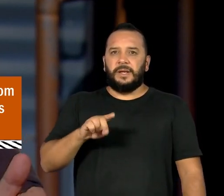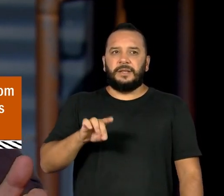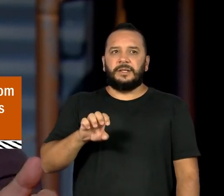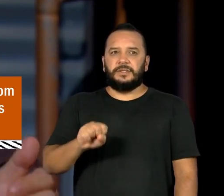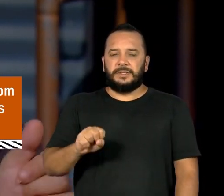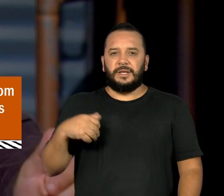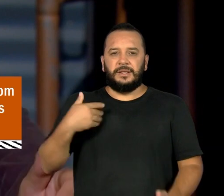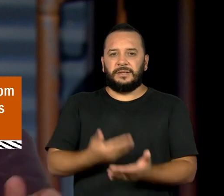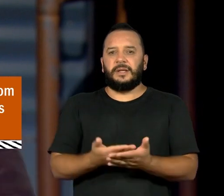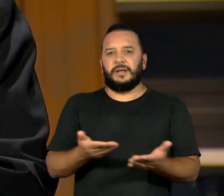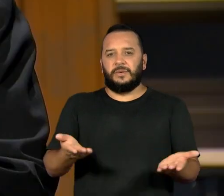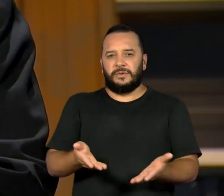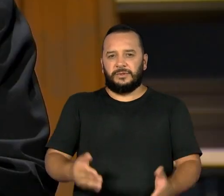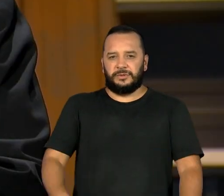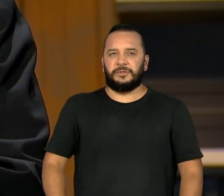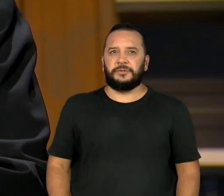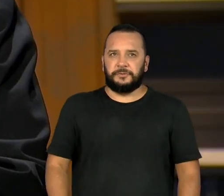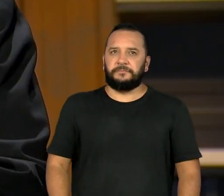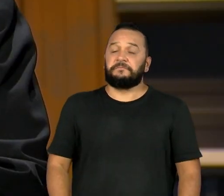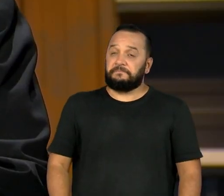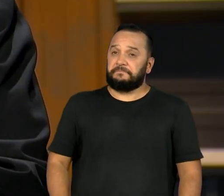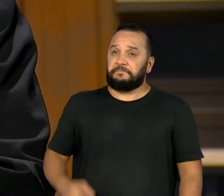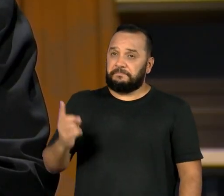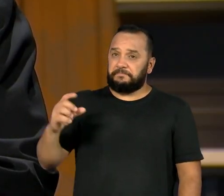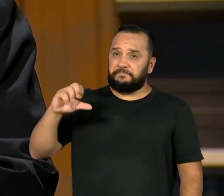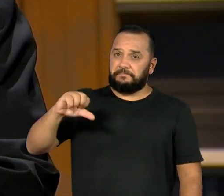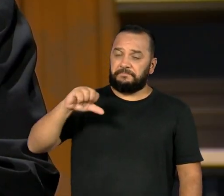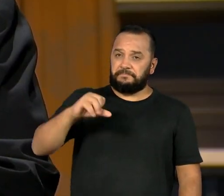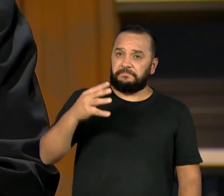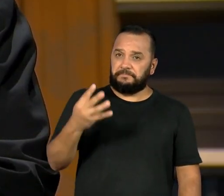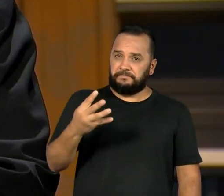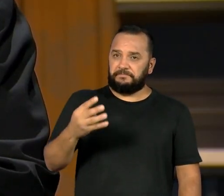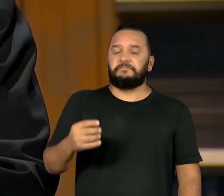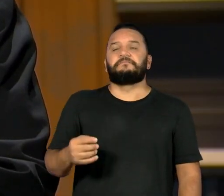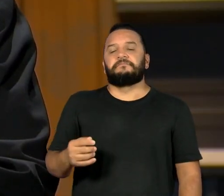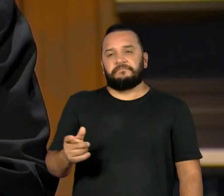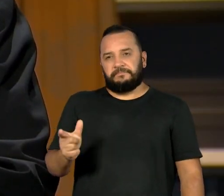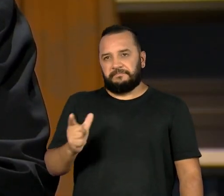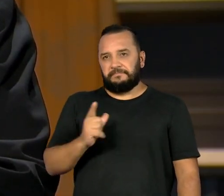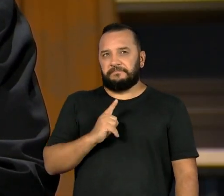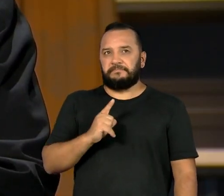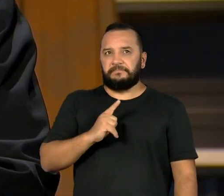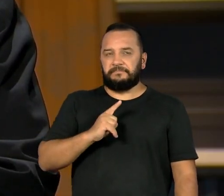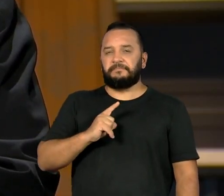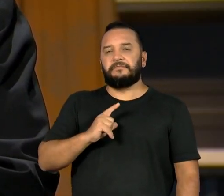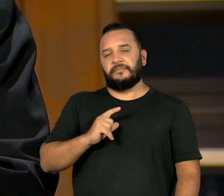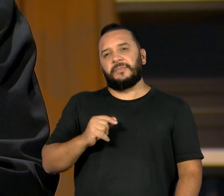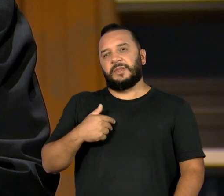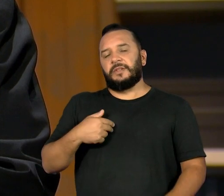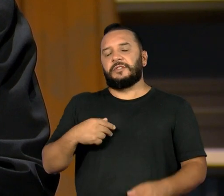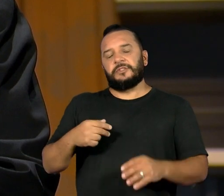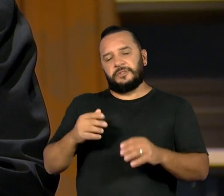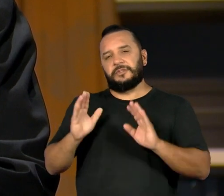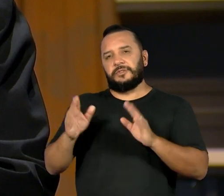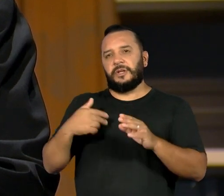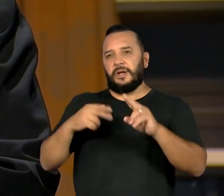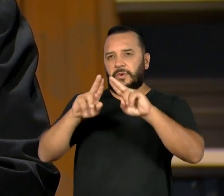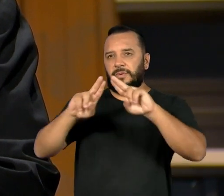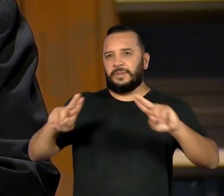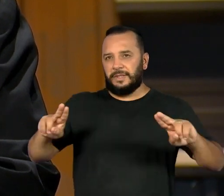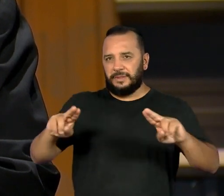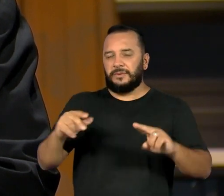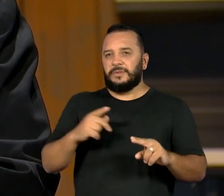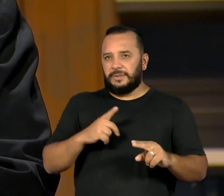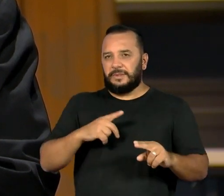até os dias de hoje? Coincidentemente, em 94 foi quando a Unesco publicou